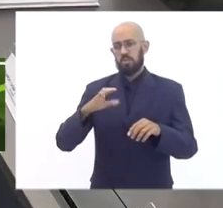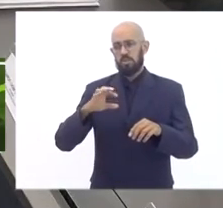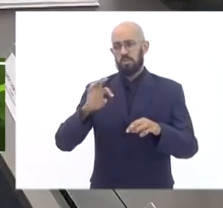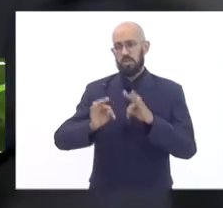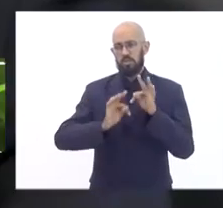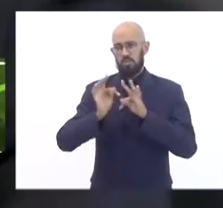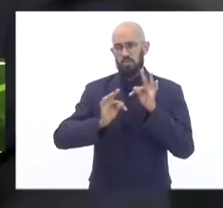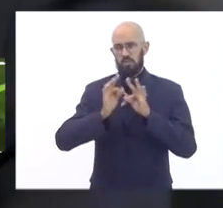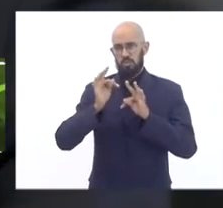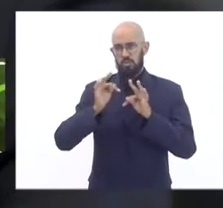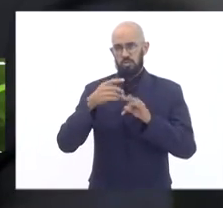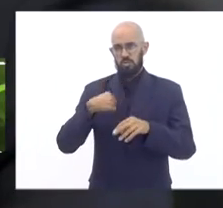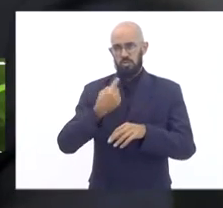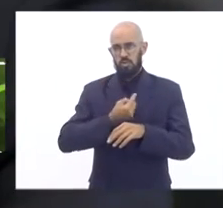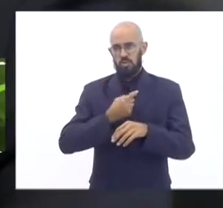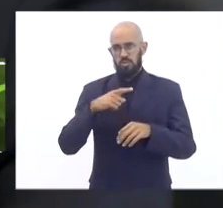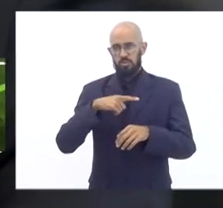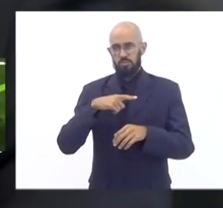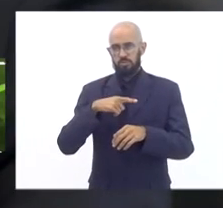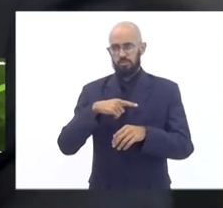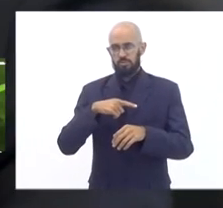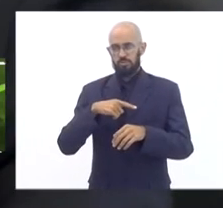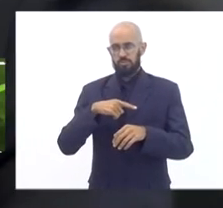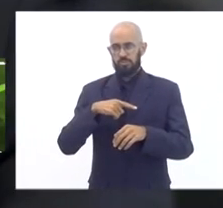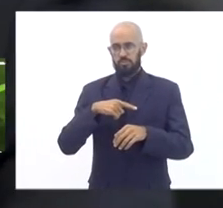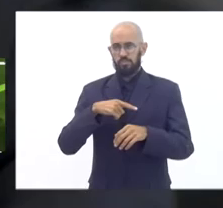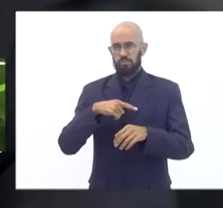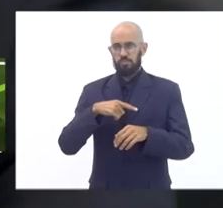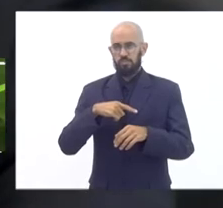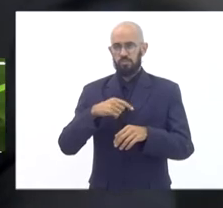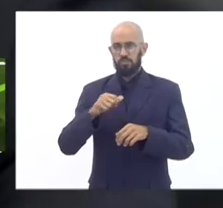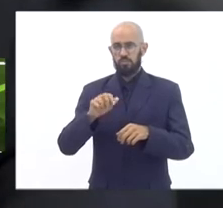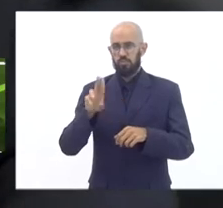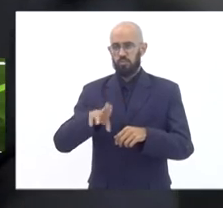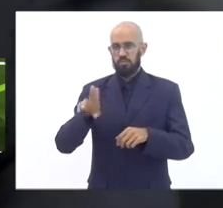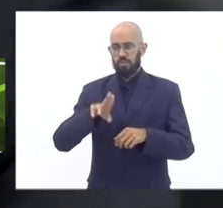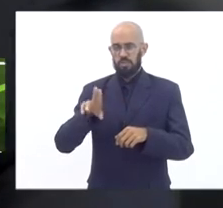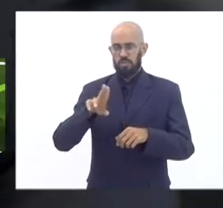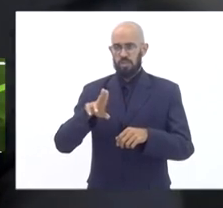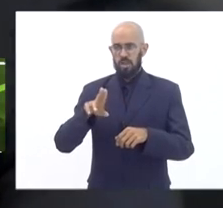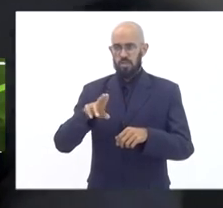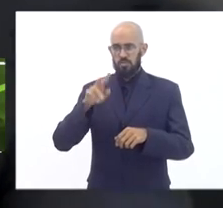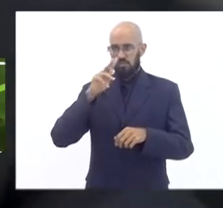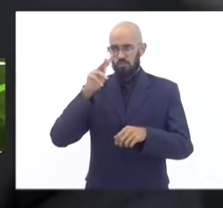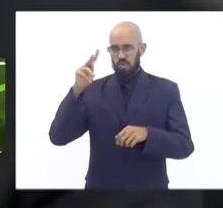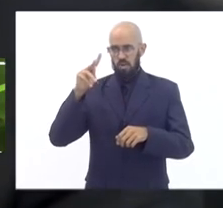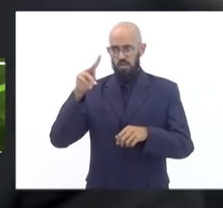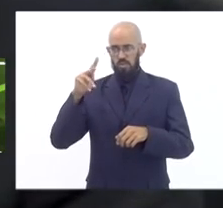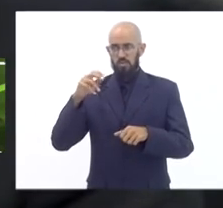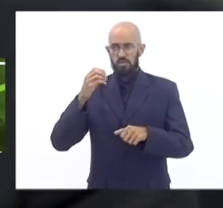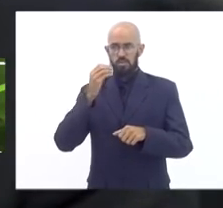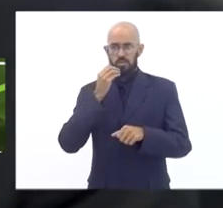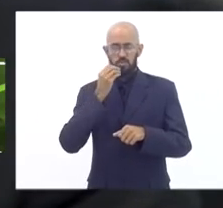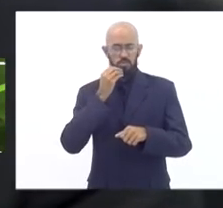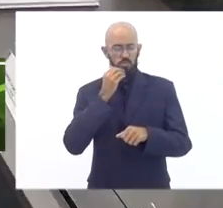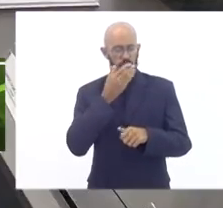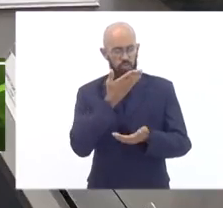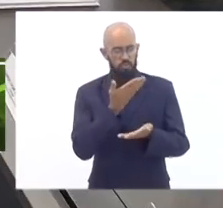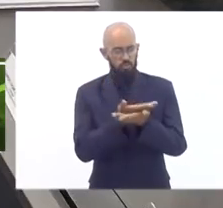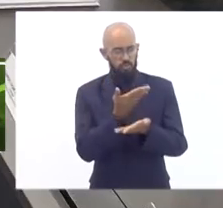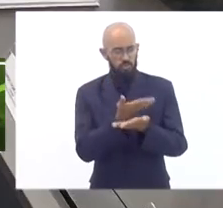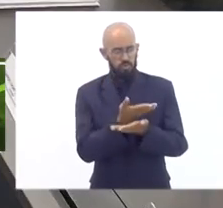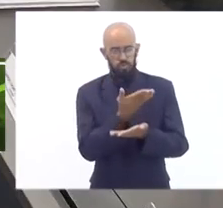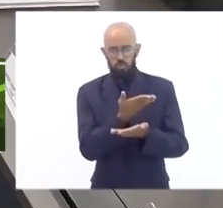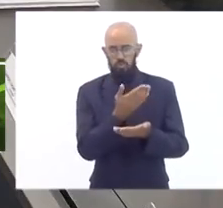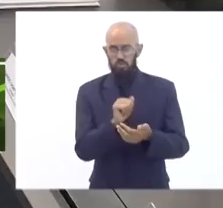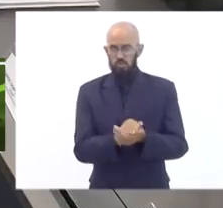tem o maior acervo de instituições de pesquisa do Brasil. Grandes universidades, grandes institutos de pesquisa. Acho que seria o caso, secretário André Luiz, de